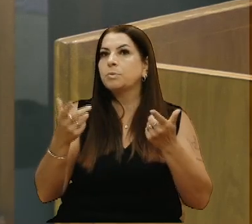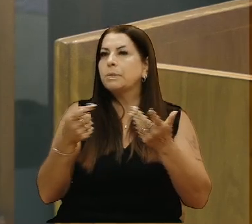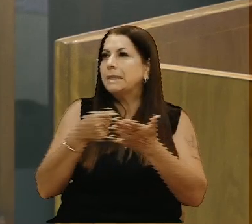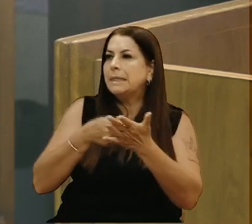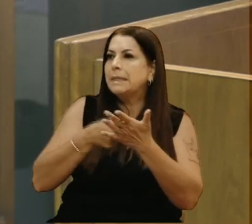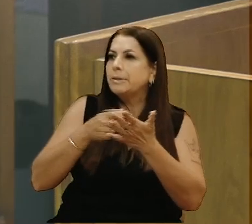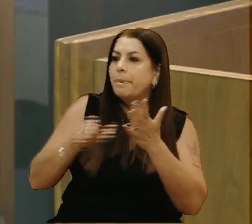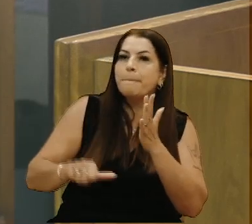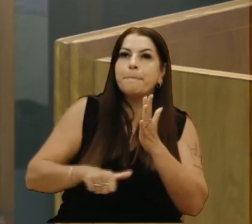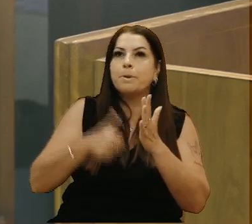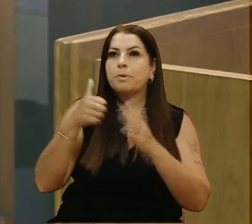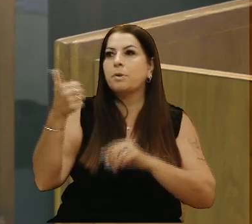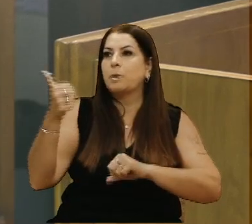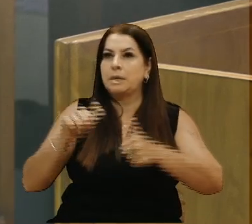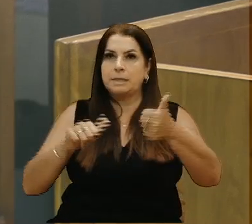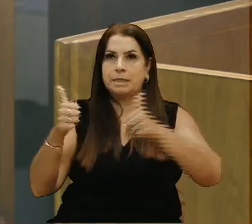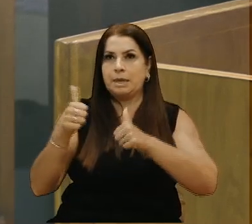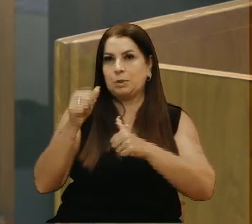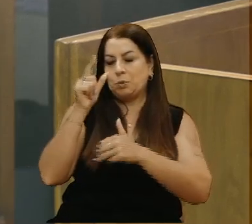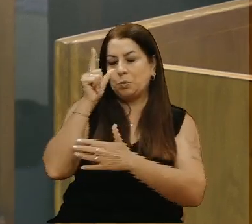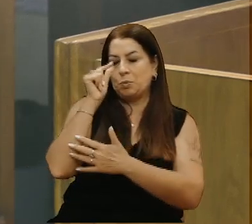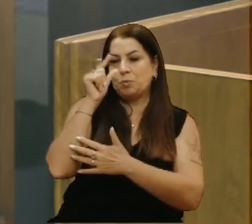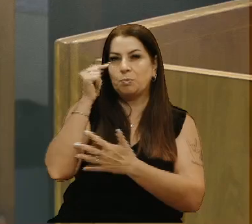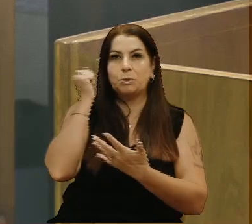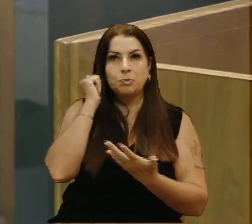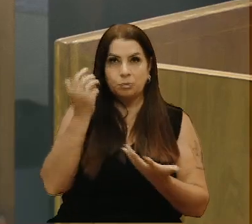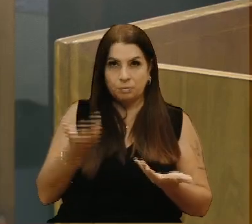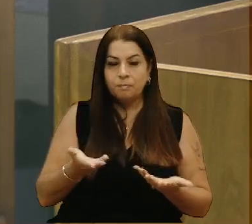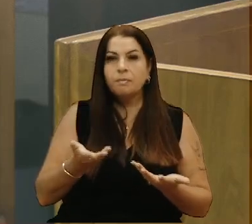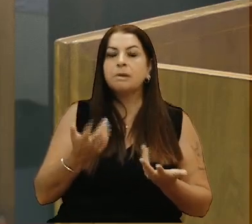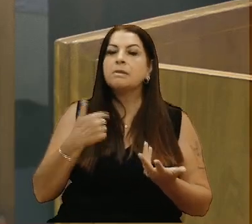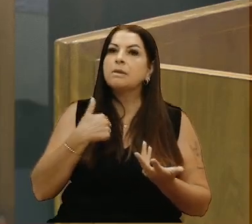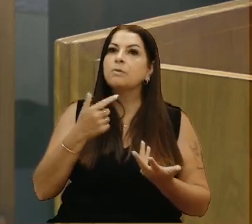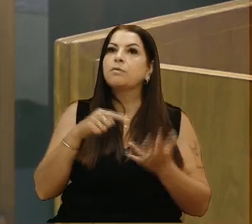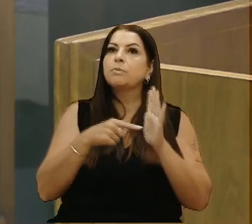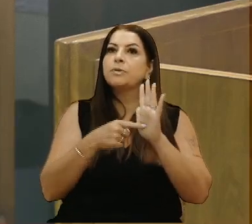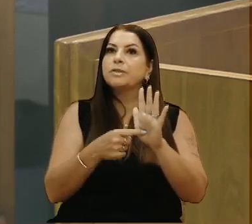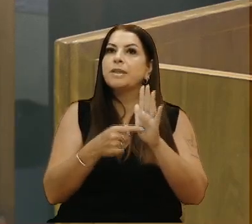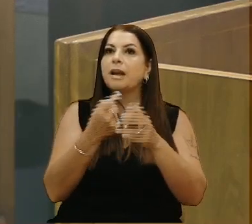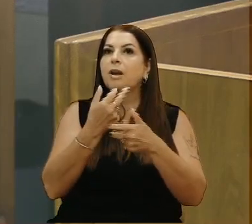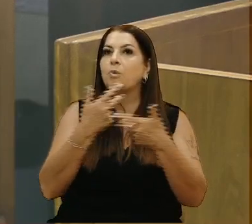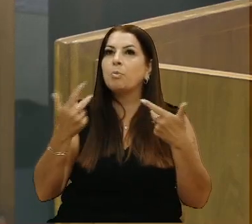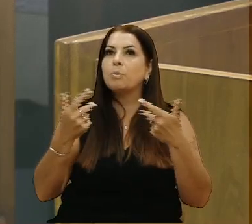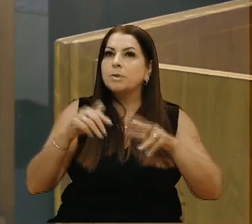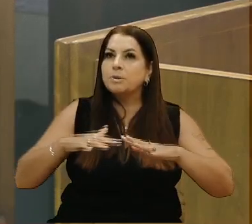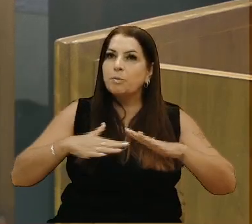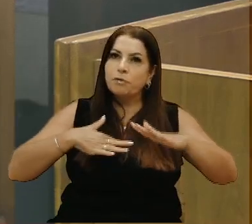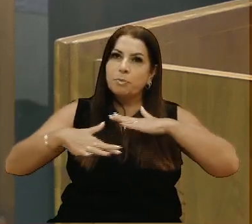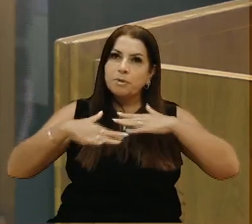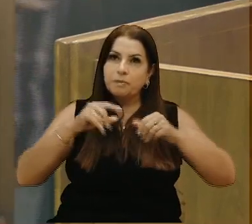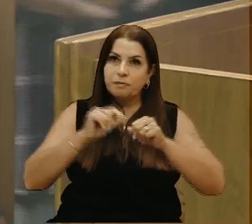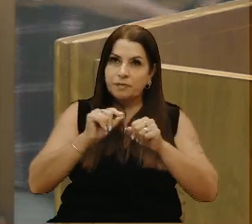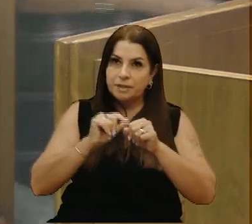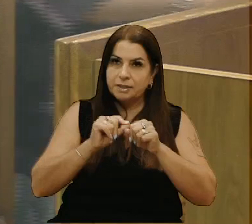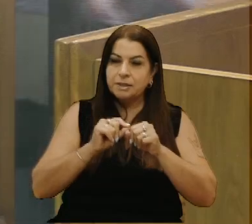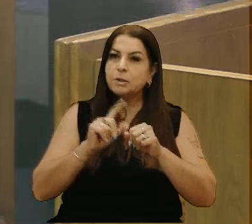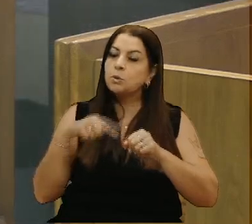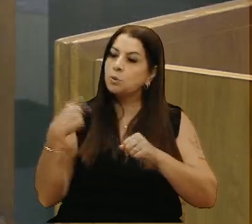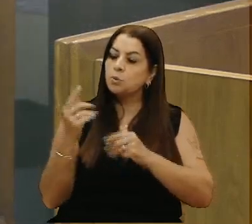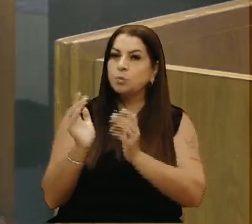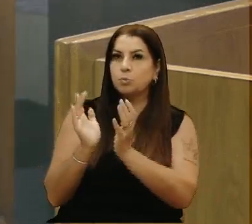tentando melhorar a qualidade do sono. Então, eu vou colocar para vocês algumas ações que a gente vai fazer. Nós somos um